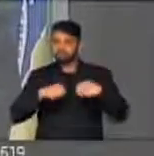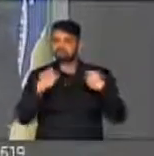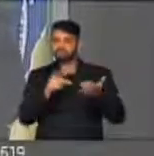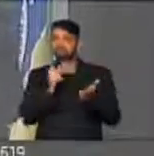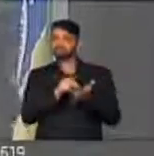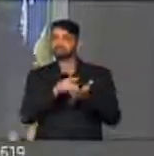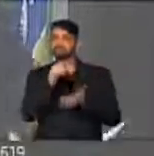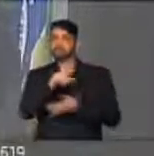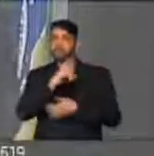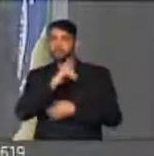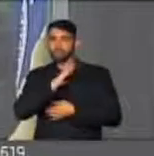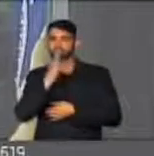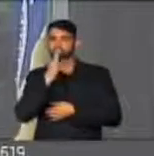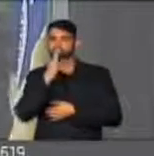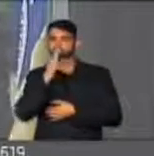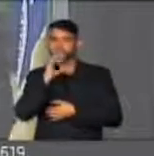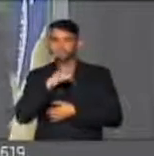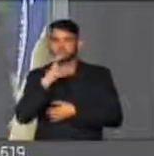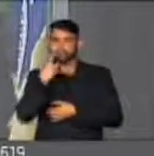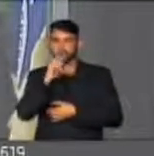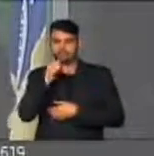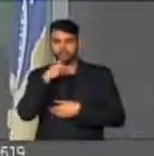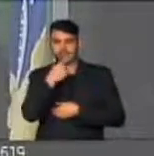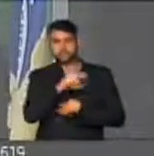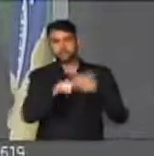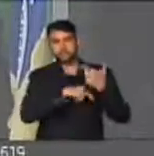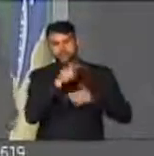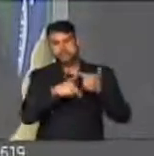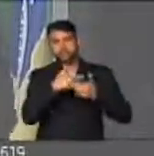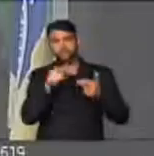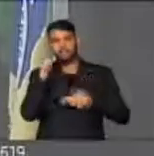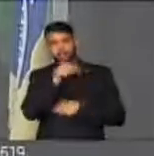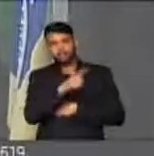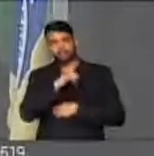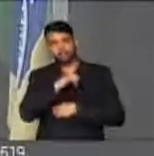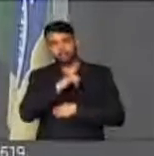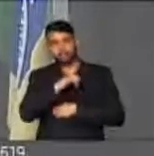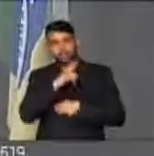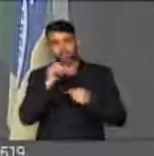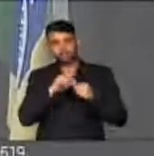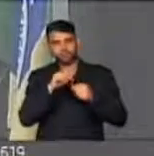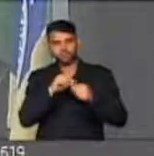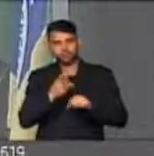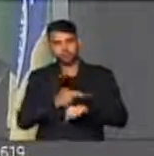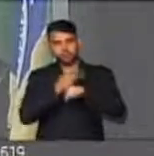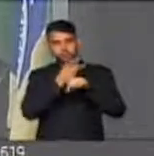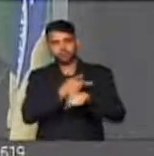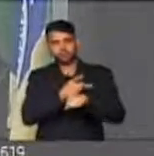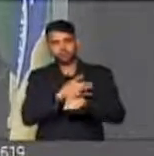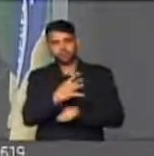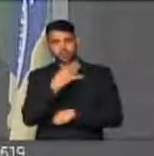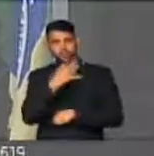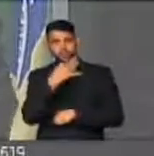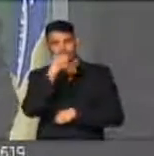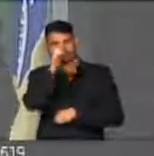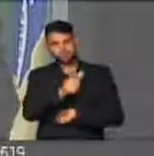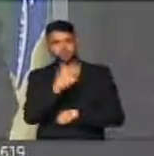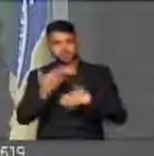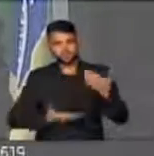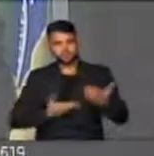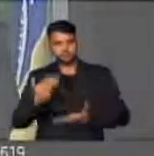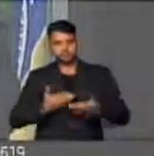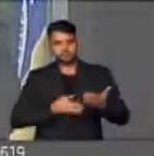sim, ter o reconhecimento heróico de seu trabalho. E a ele temos de dar o tributo do heroísmo, o reconhecimento do